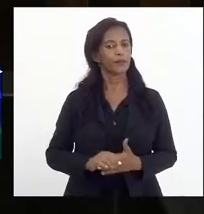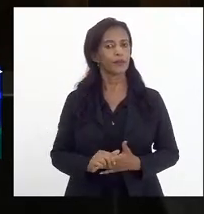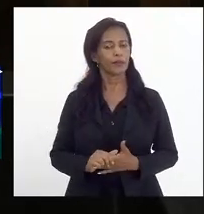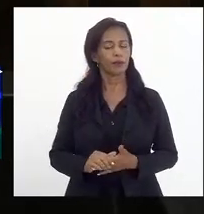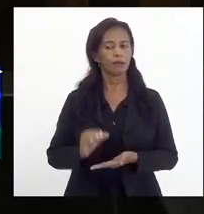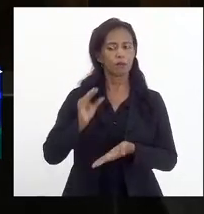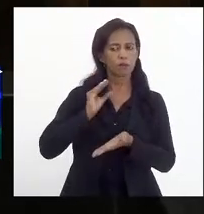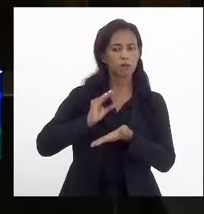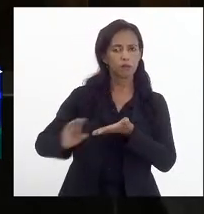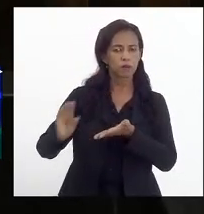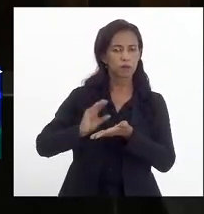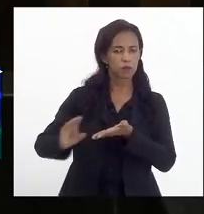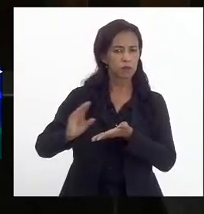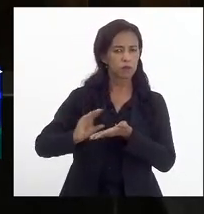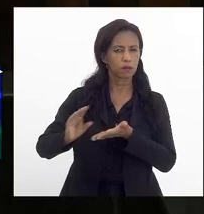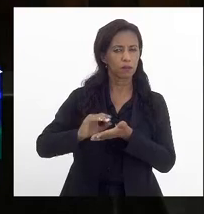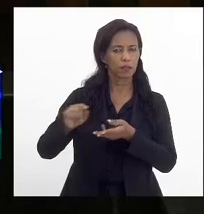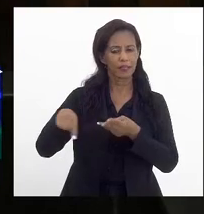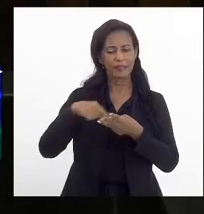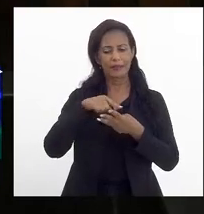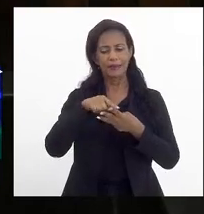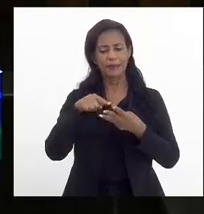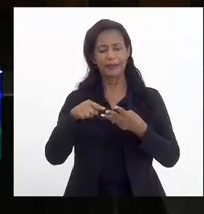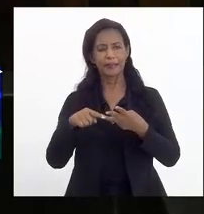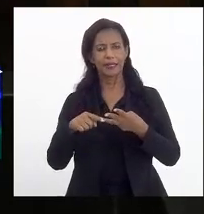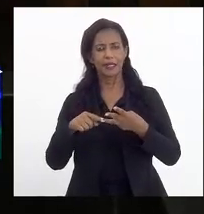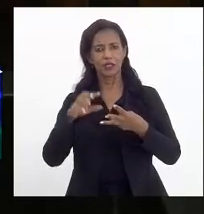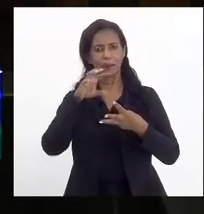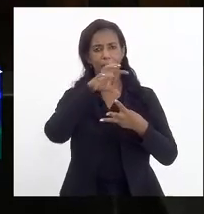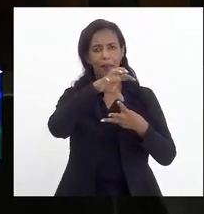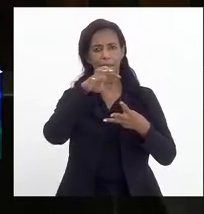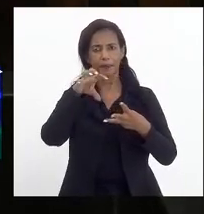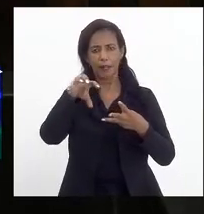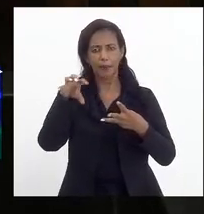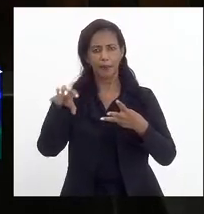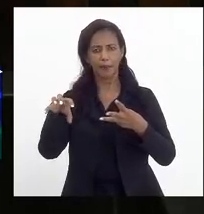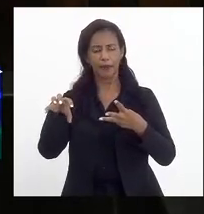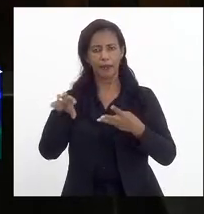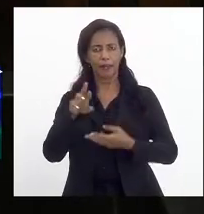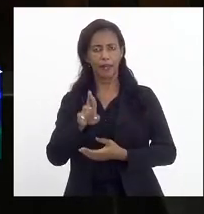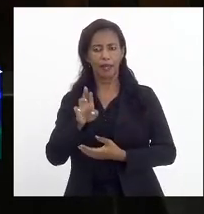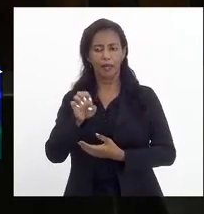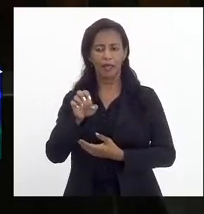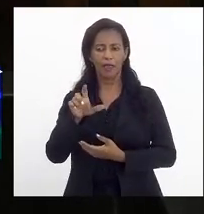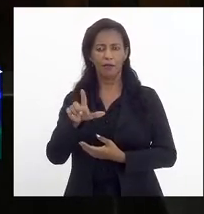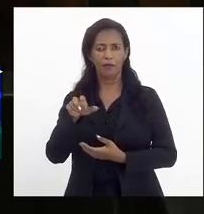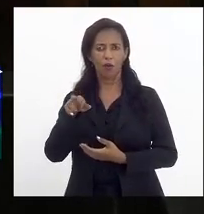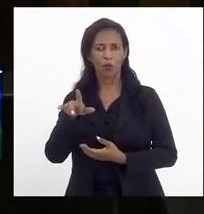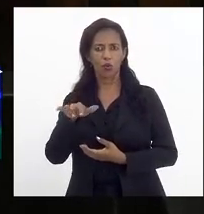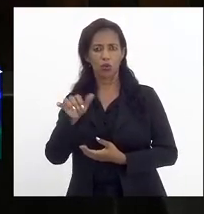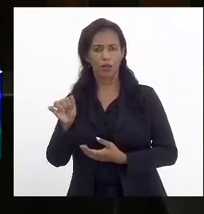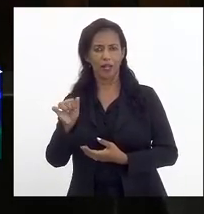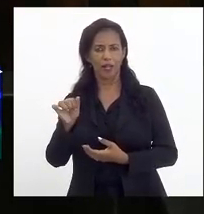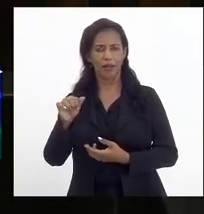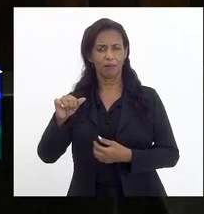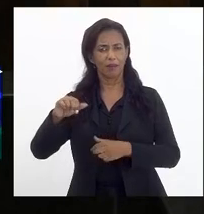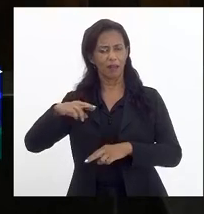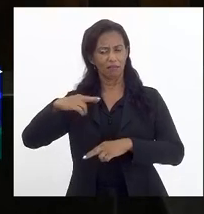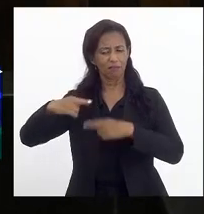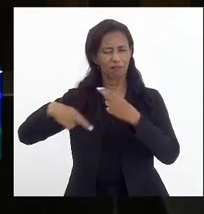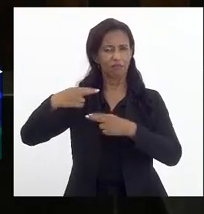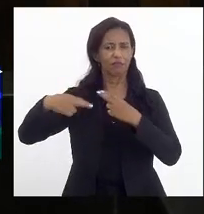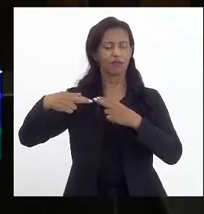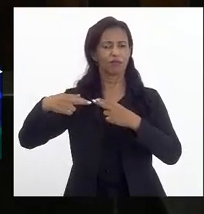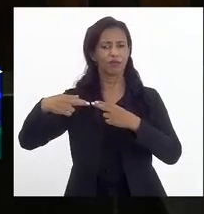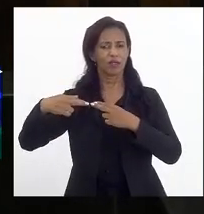investir em três áreas revolucionárias para reindustrializar a França